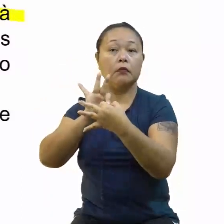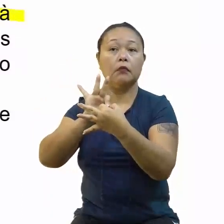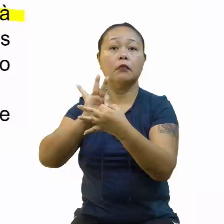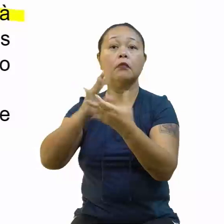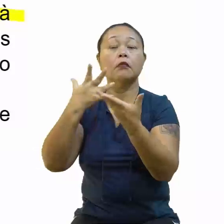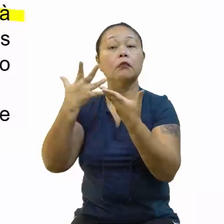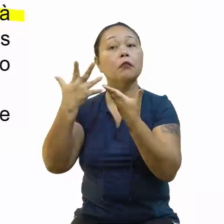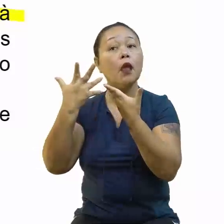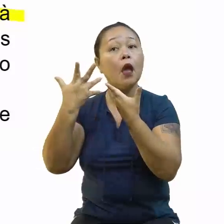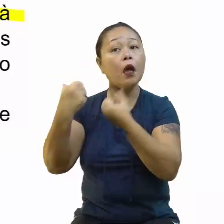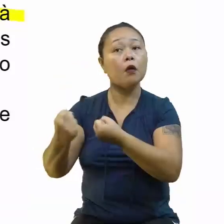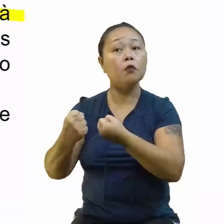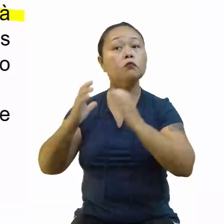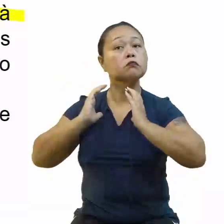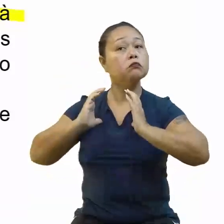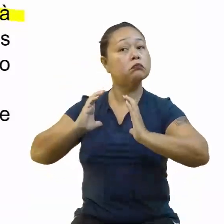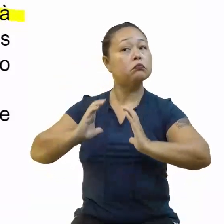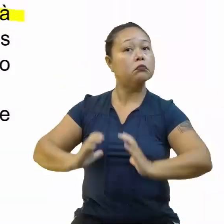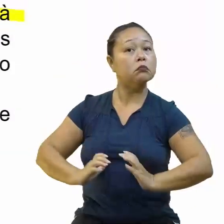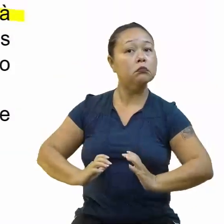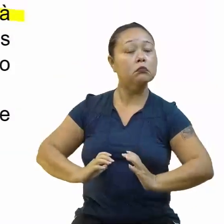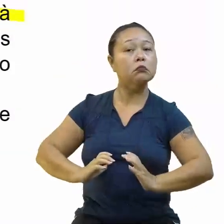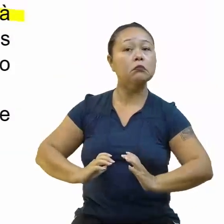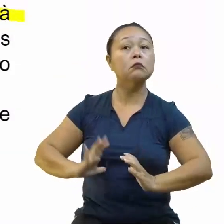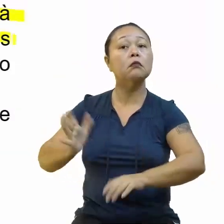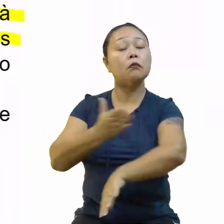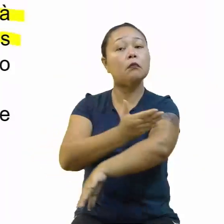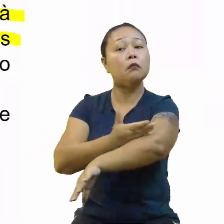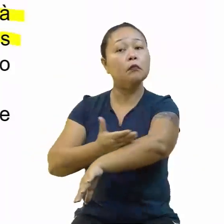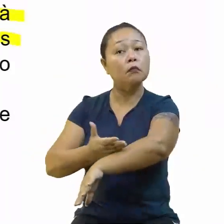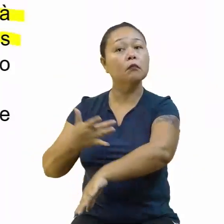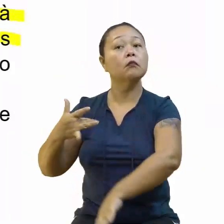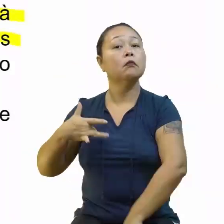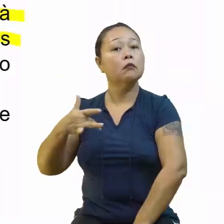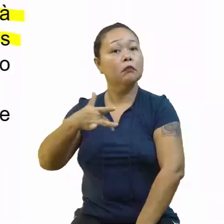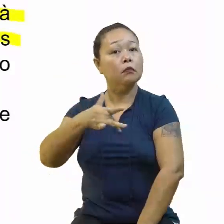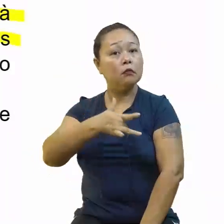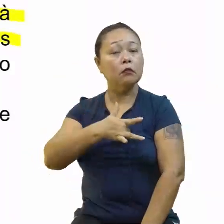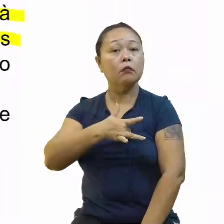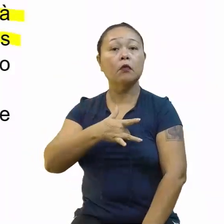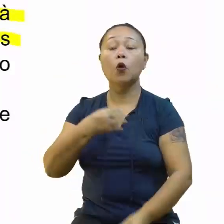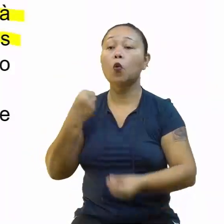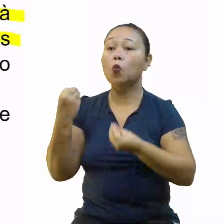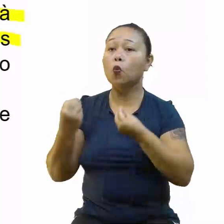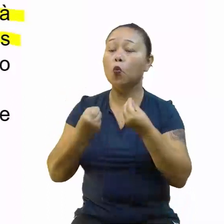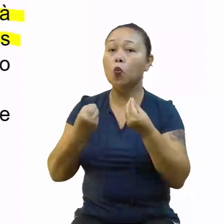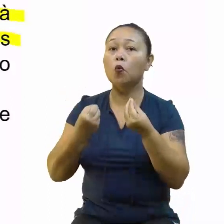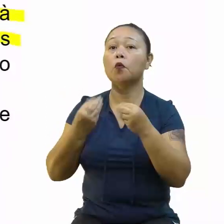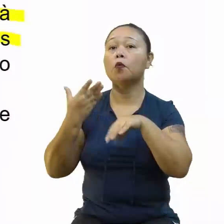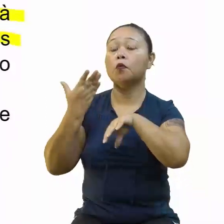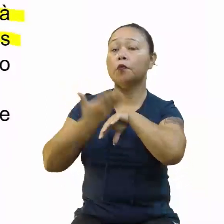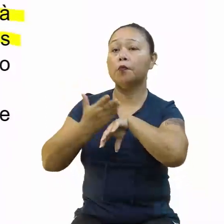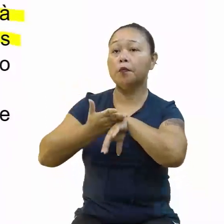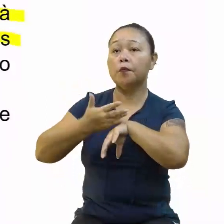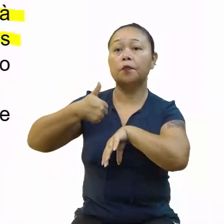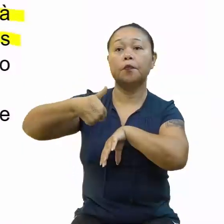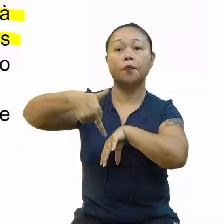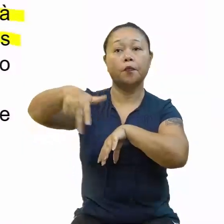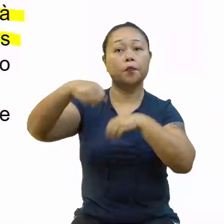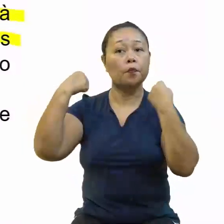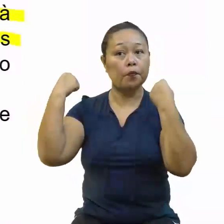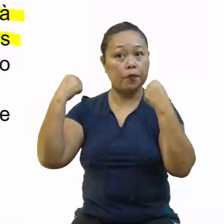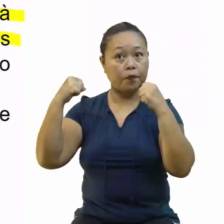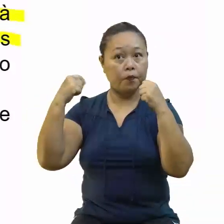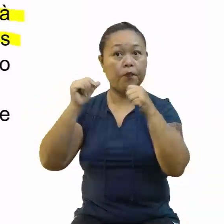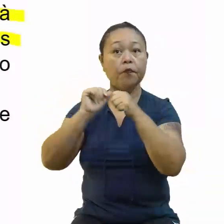à adoção de comportamentos e ou hábitos saudáveis, como a prática do exercício